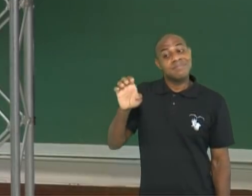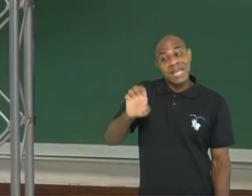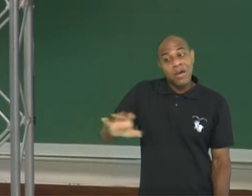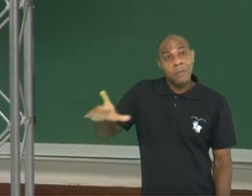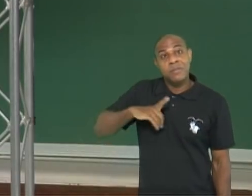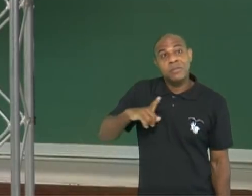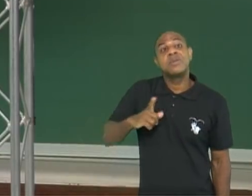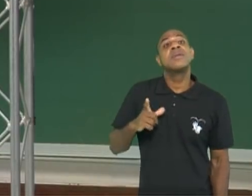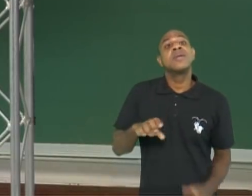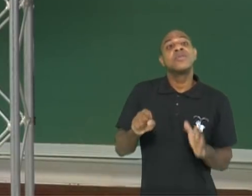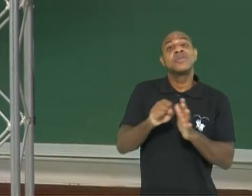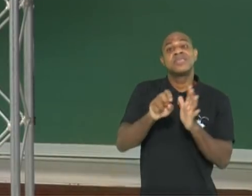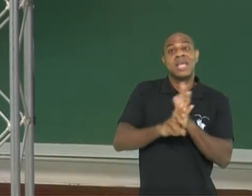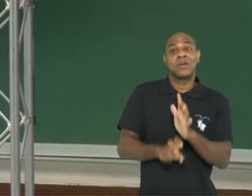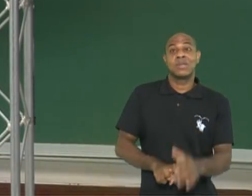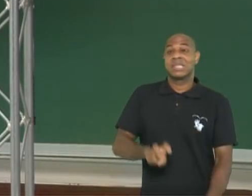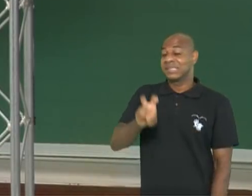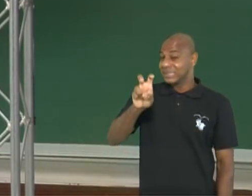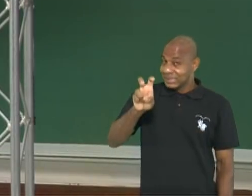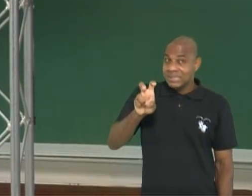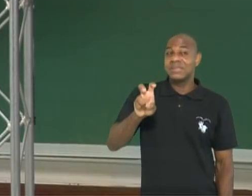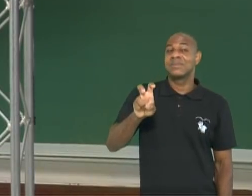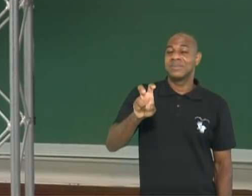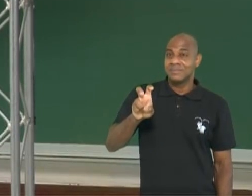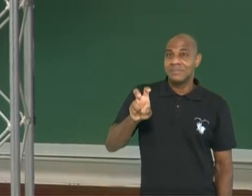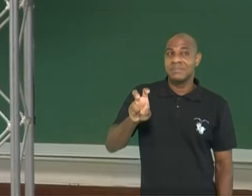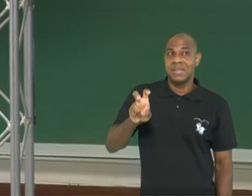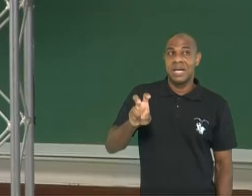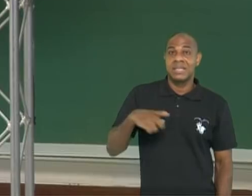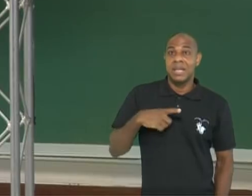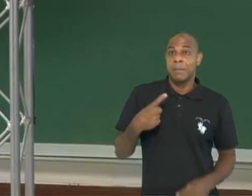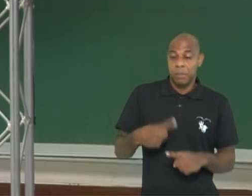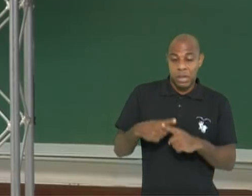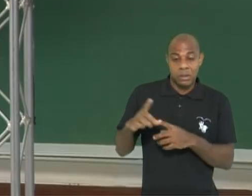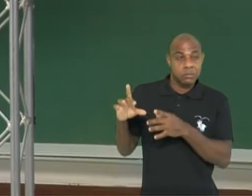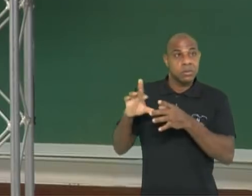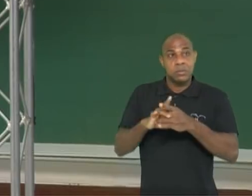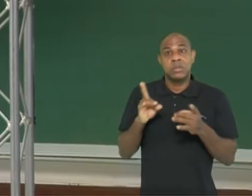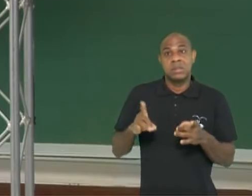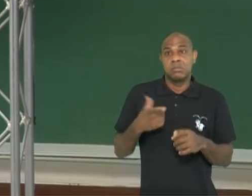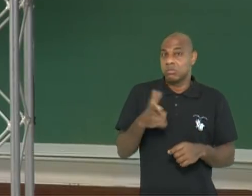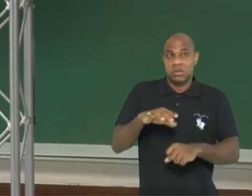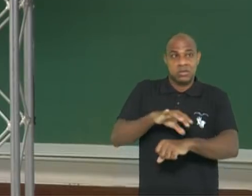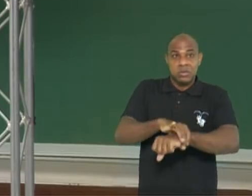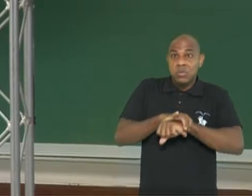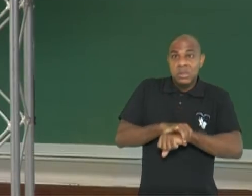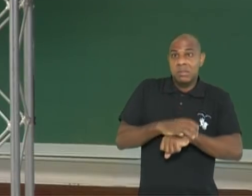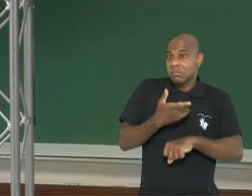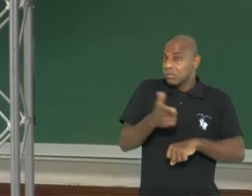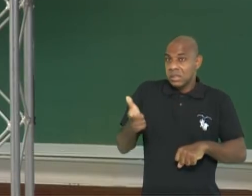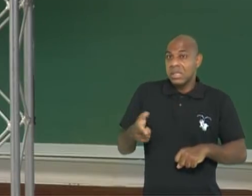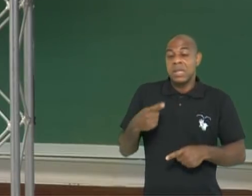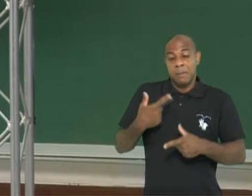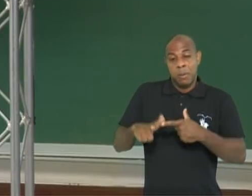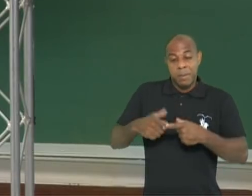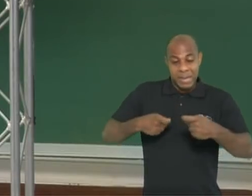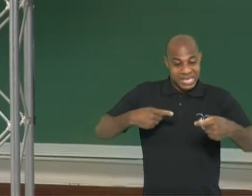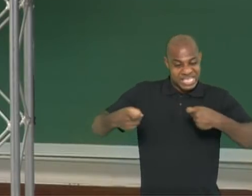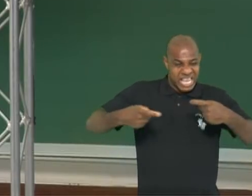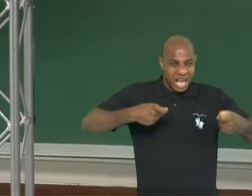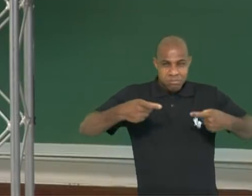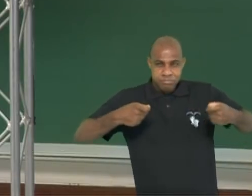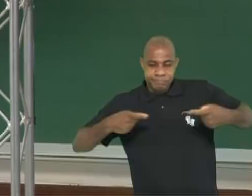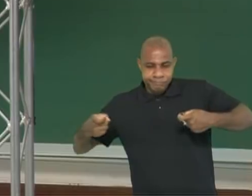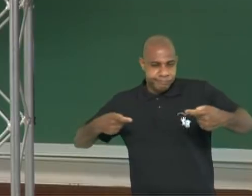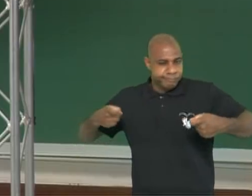após a queda do Império Romano. Olha que interessante. Até por causa desse contexto de insegurança e problemas de guerras. O monastério